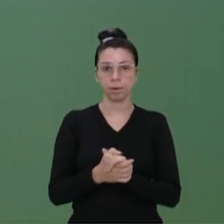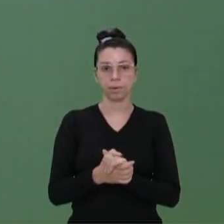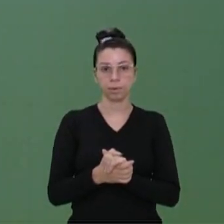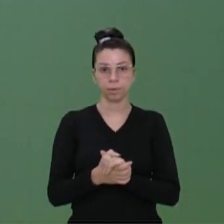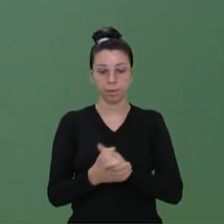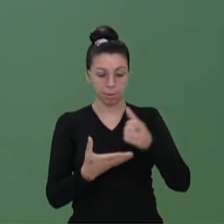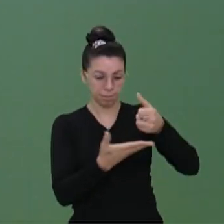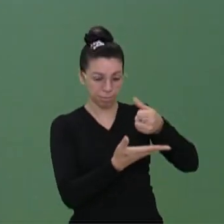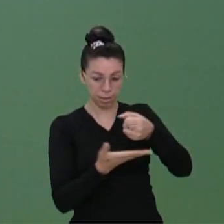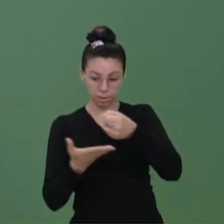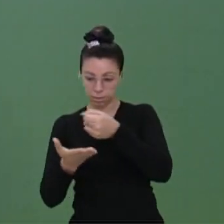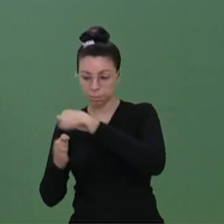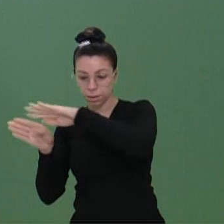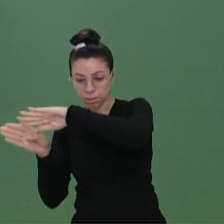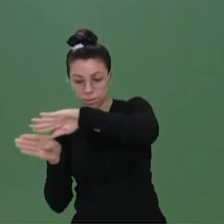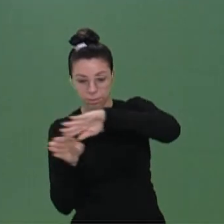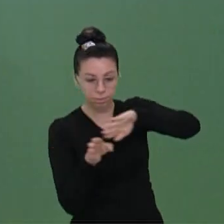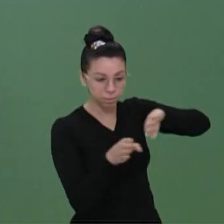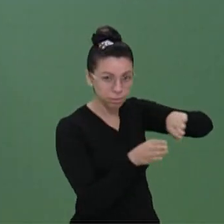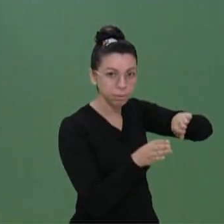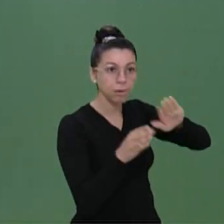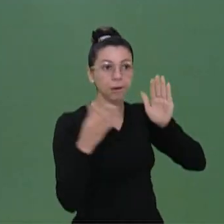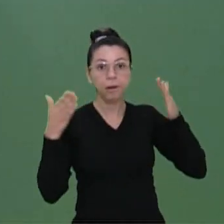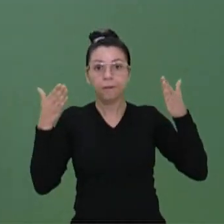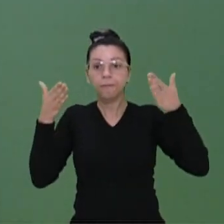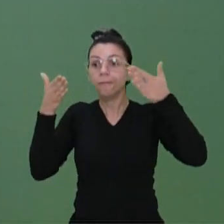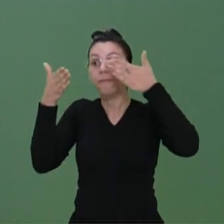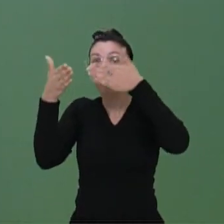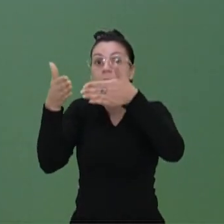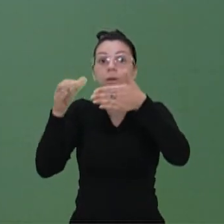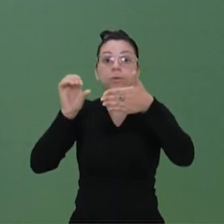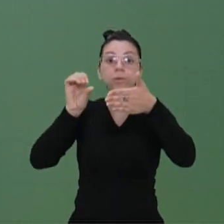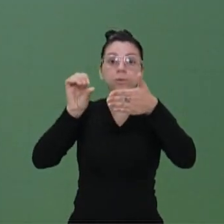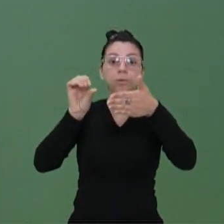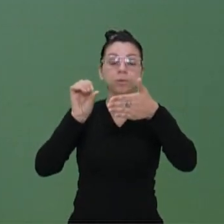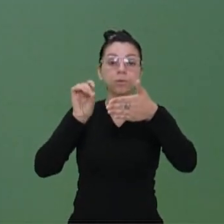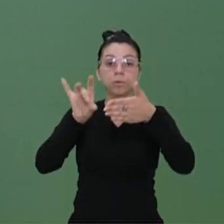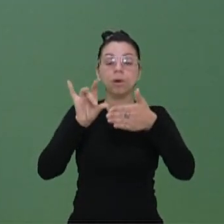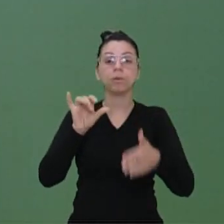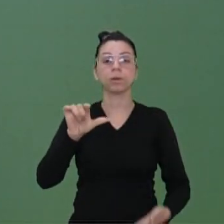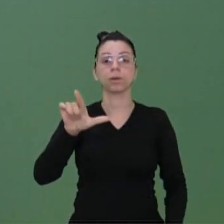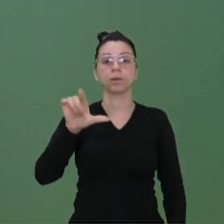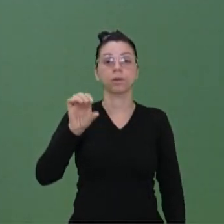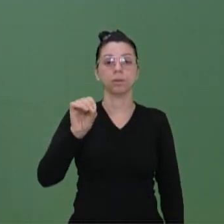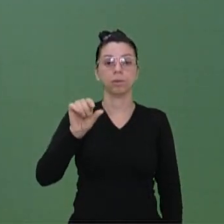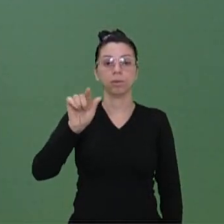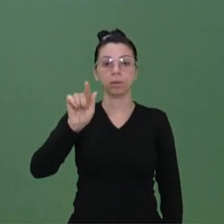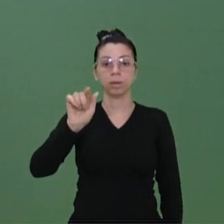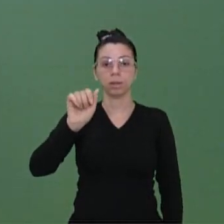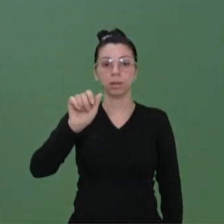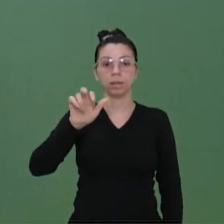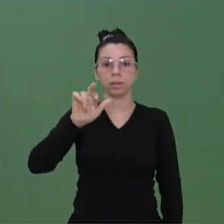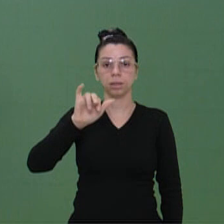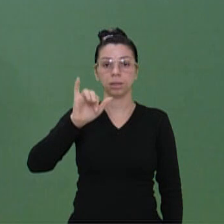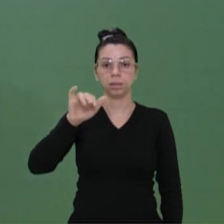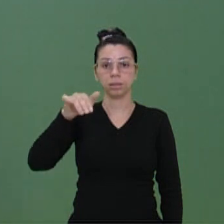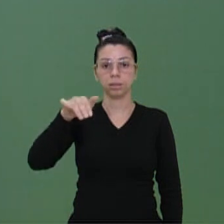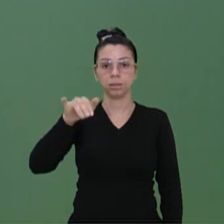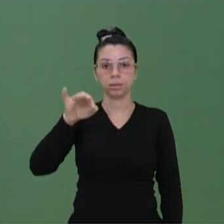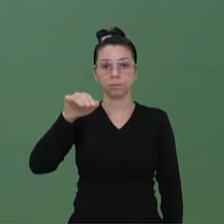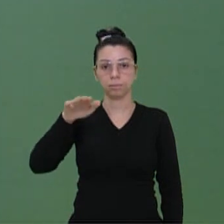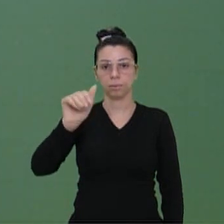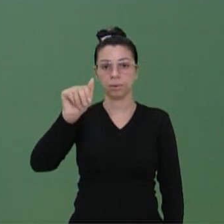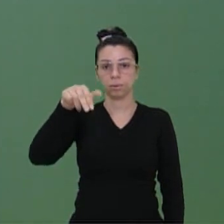mesma base e vai trabalhar com os logaritmandos, ou seja, 2 elevado a x igual a